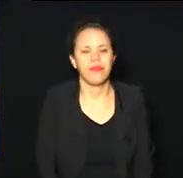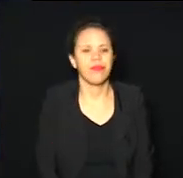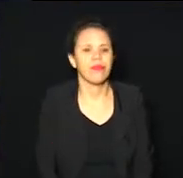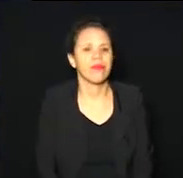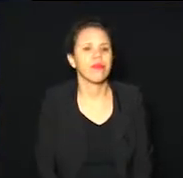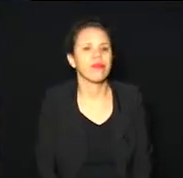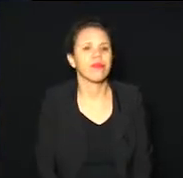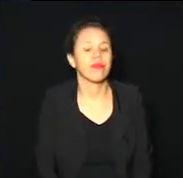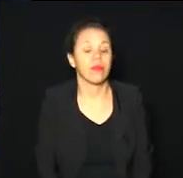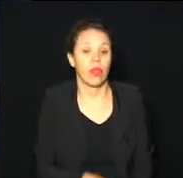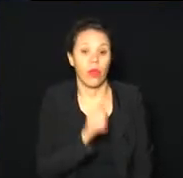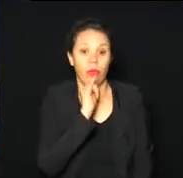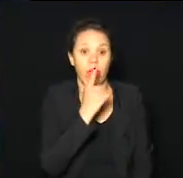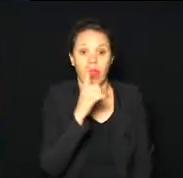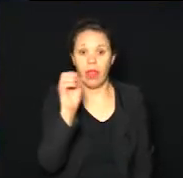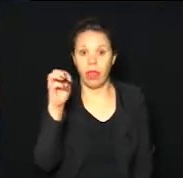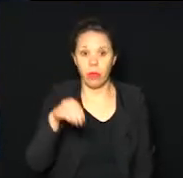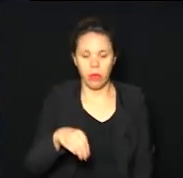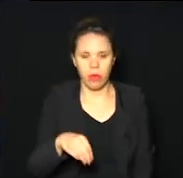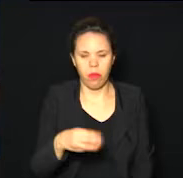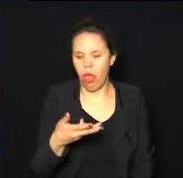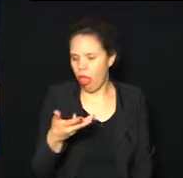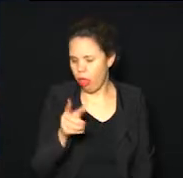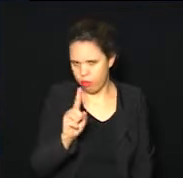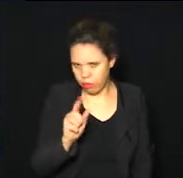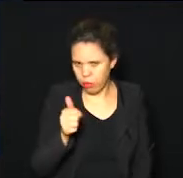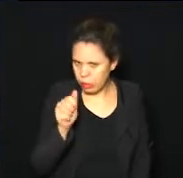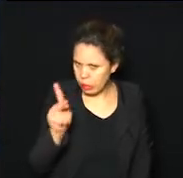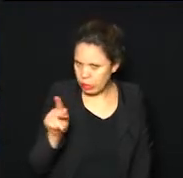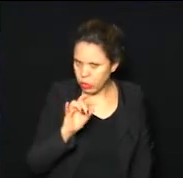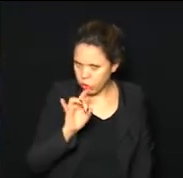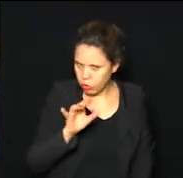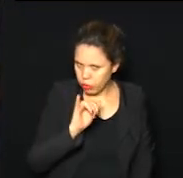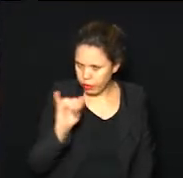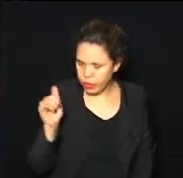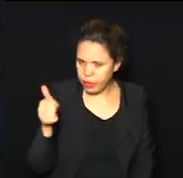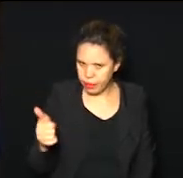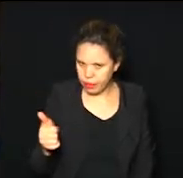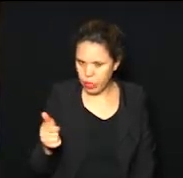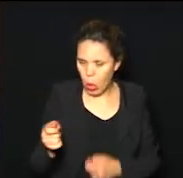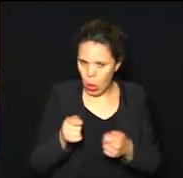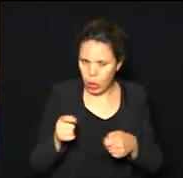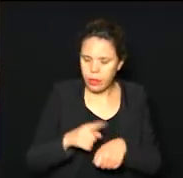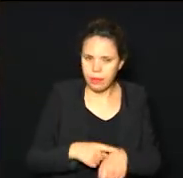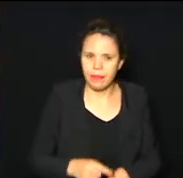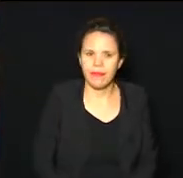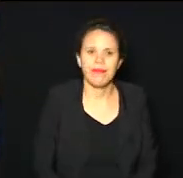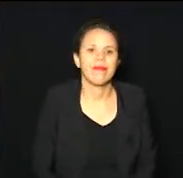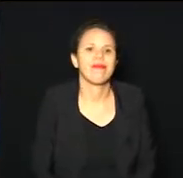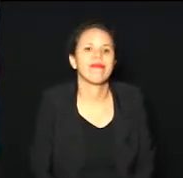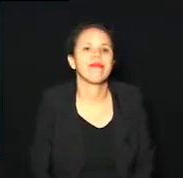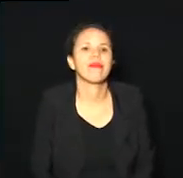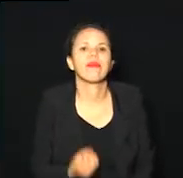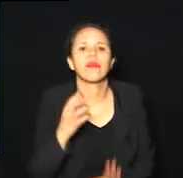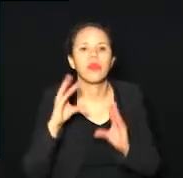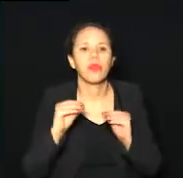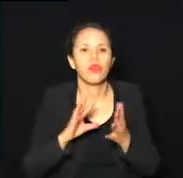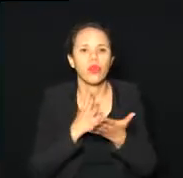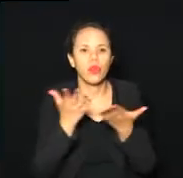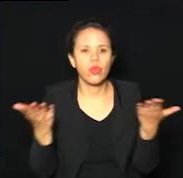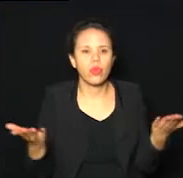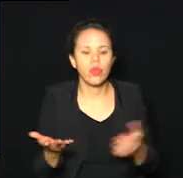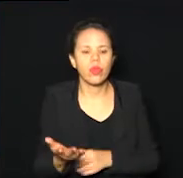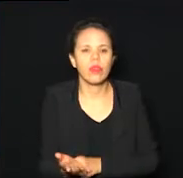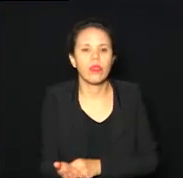Eu vou avisar com 10 minutos, mas não é para acelerar não, viu? É só para a gente controlar o tempo. Boa noite a todos e a